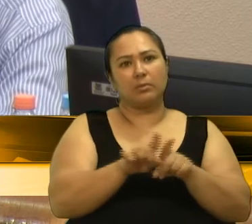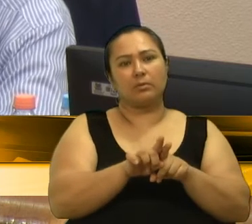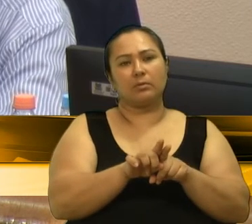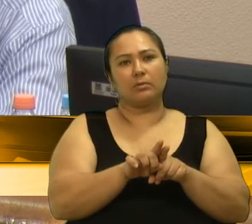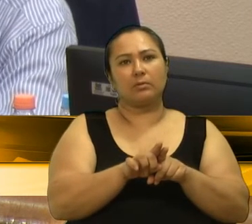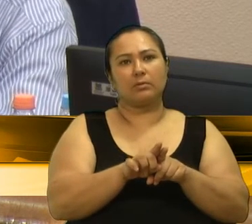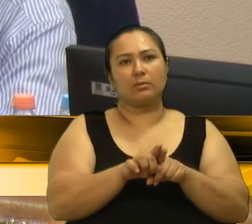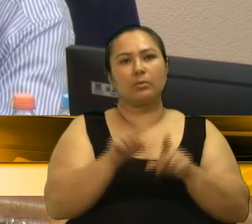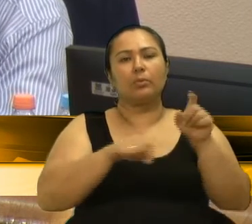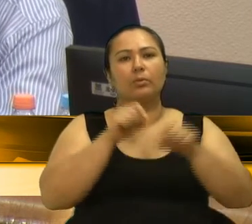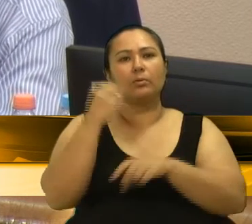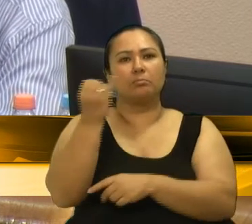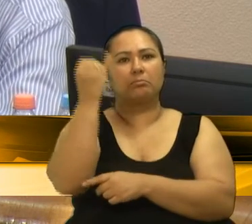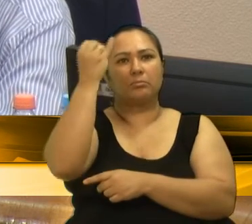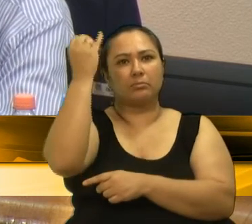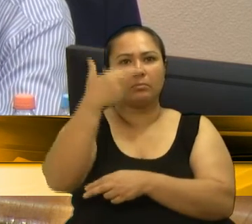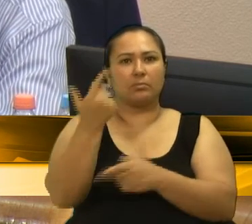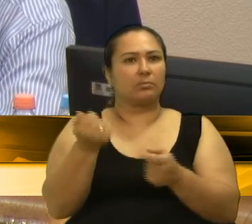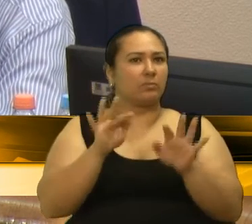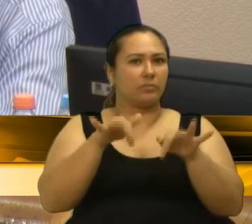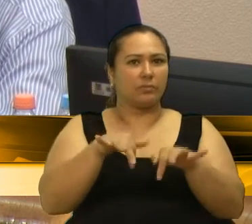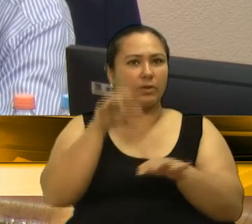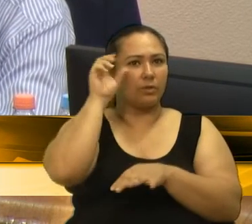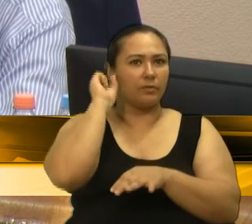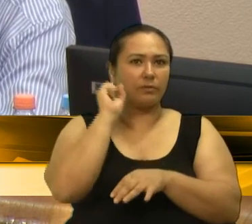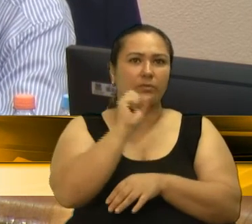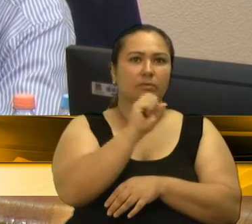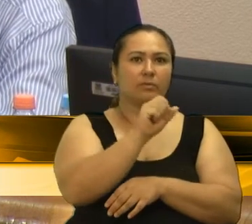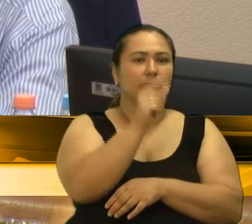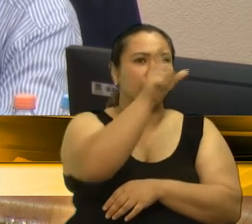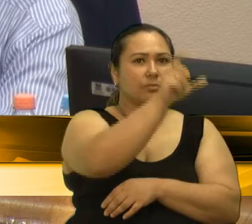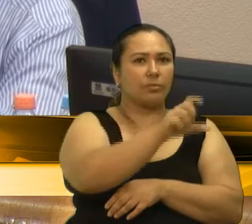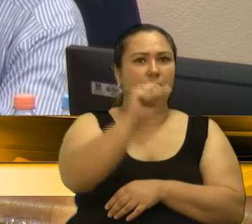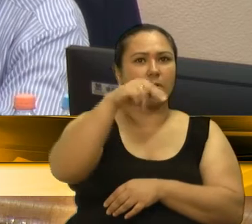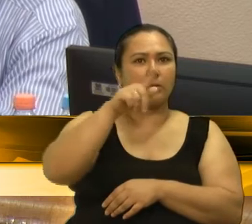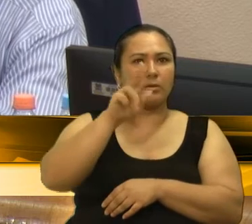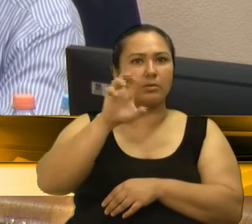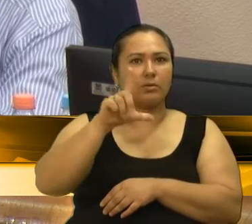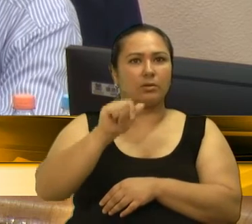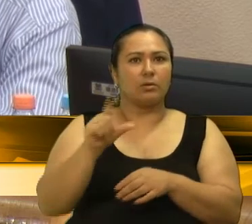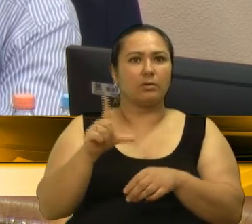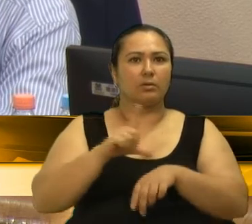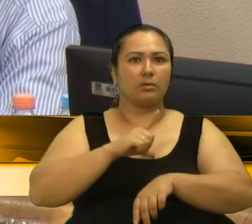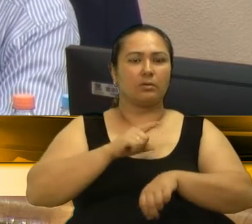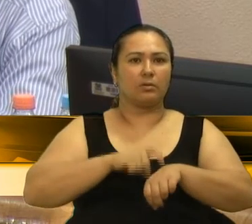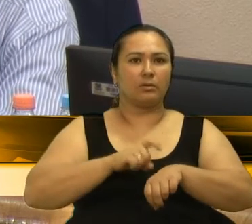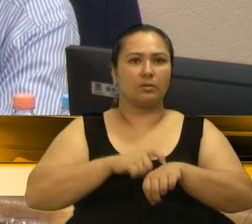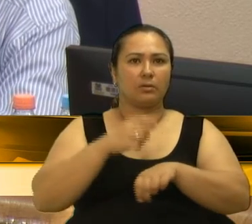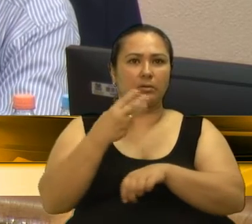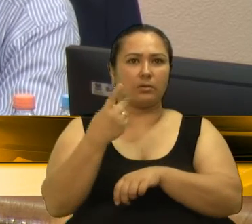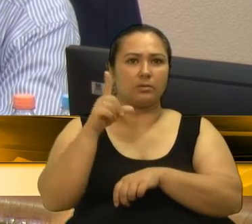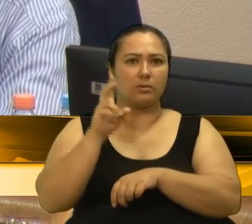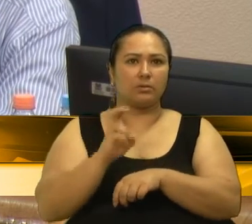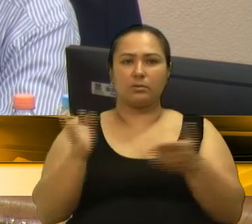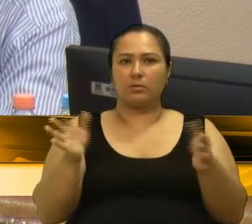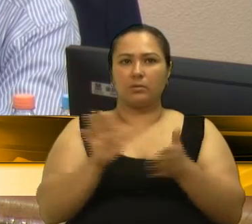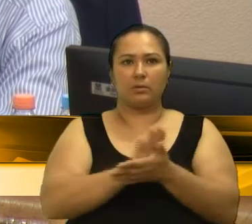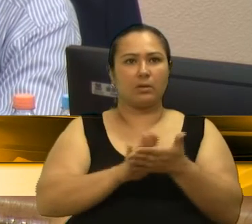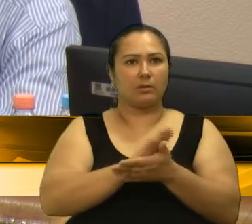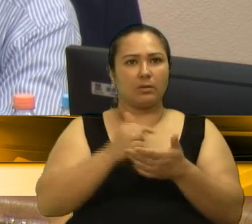entenderem necessário. Encerrada a oitiva da senhora Mirângela Rossi, secretária municipal de turismo, às 15 horas e 10 minutos, e nada mais havendo a tratar, eu,